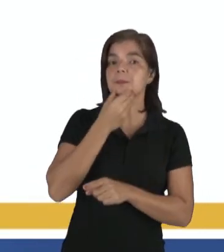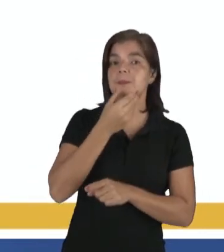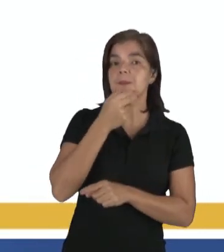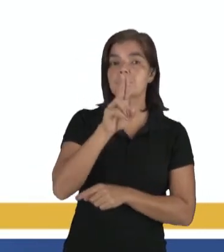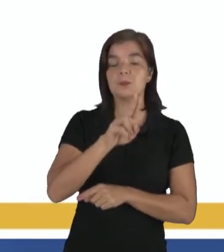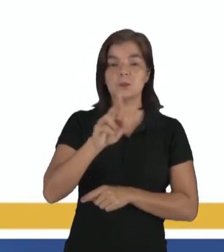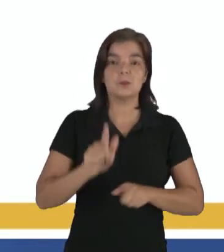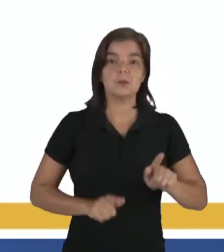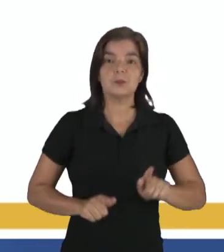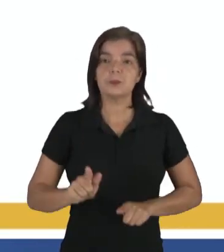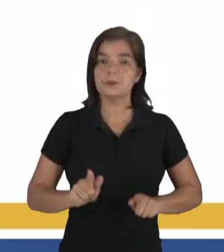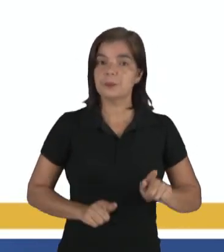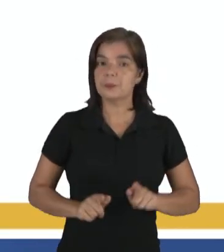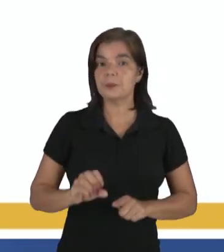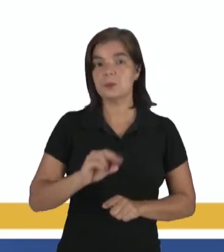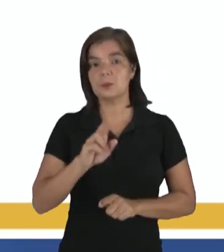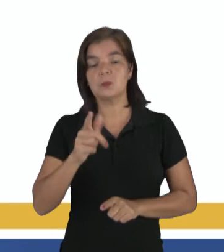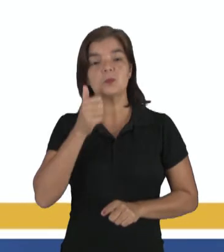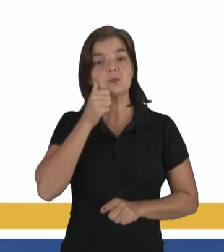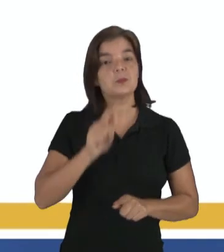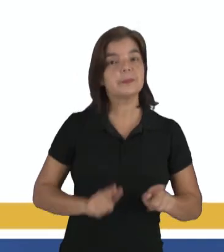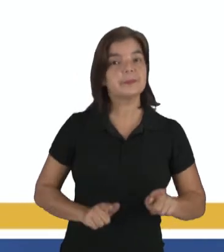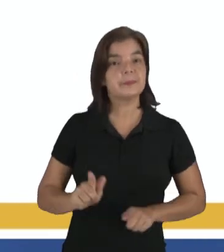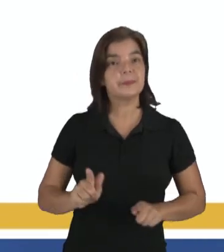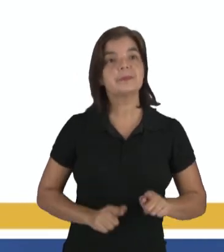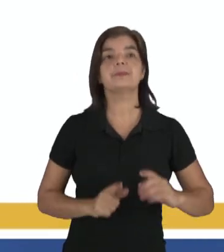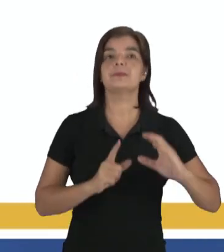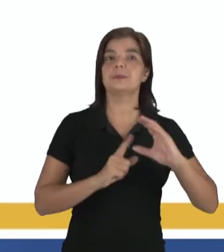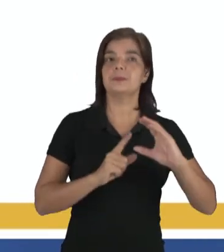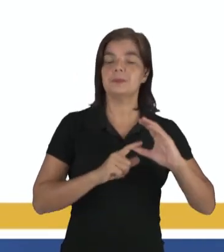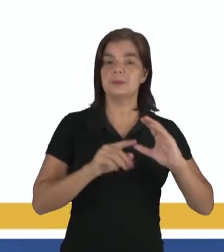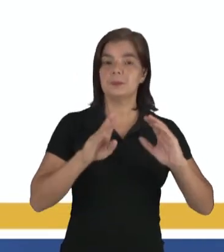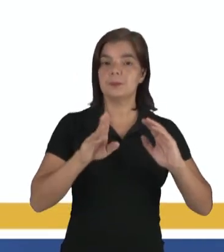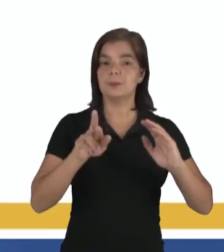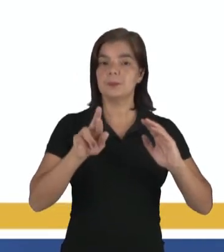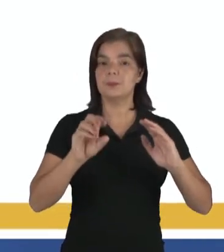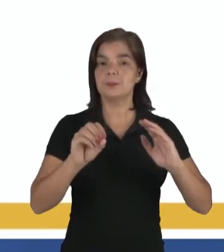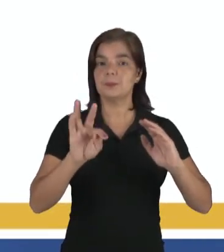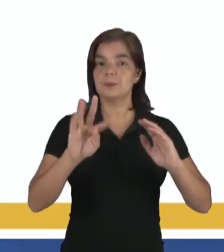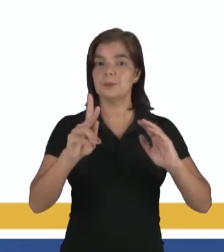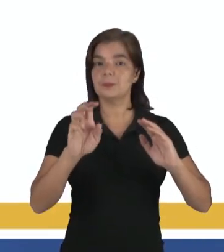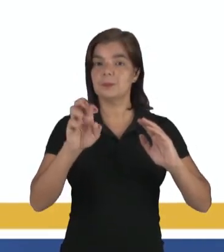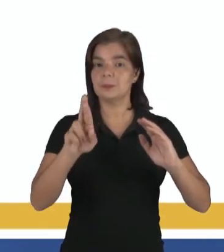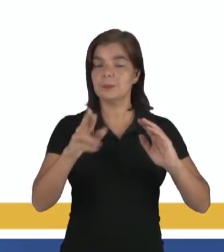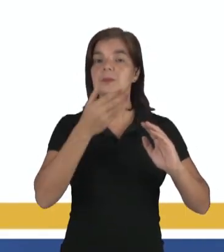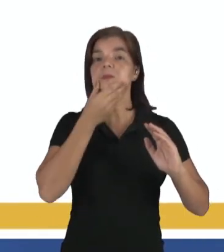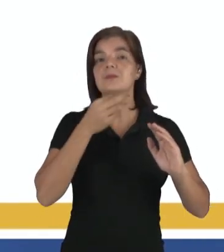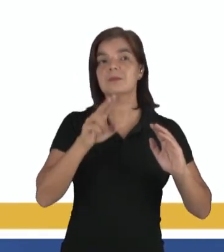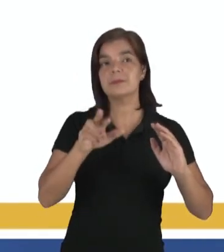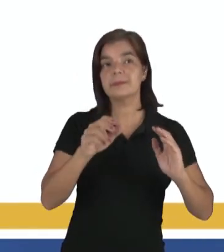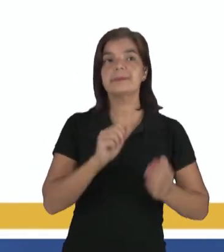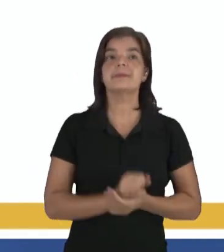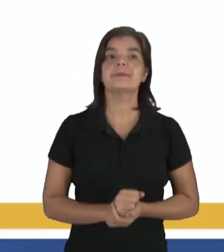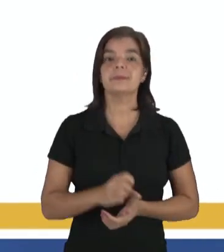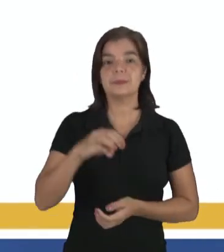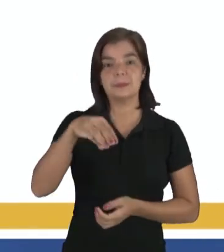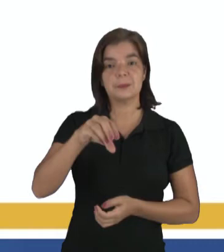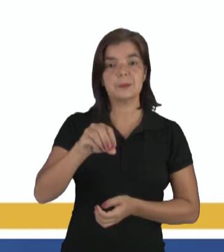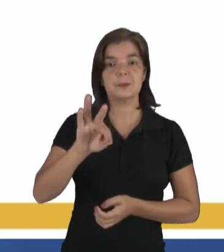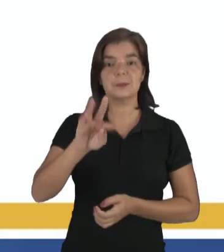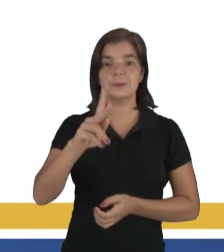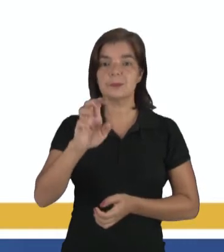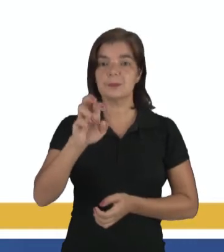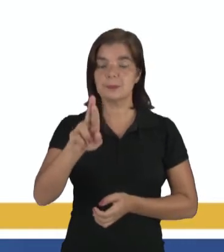pode ser primo ou prima na letra C nós temos brother o irmão e na letra de